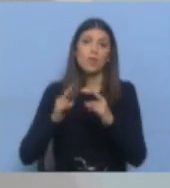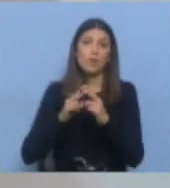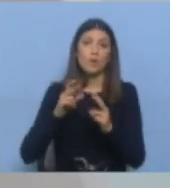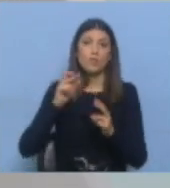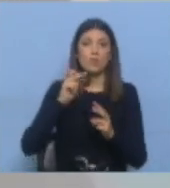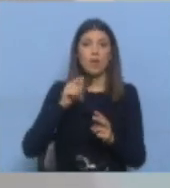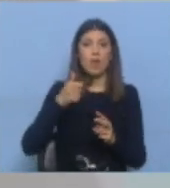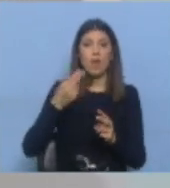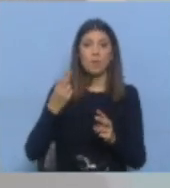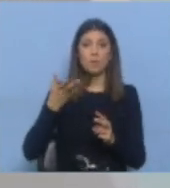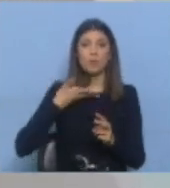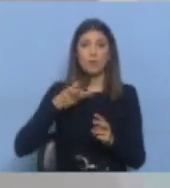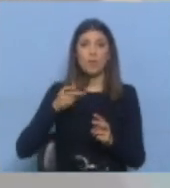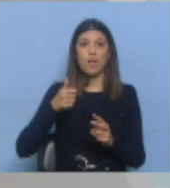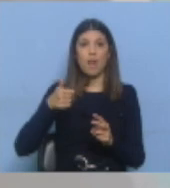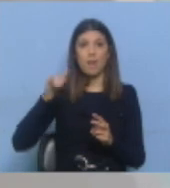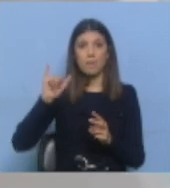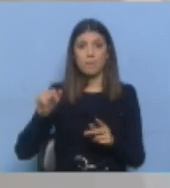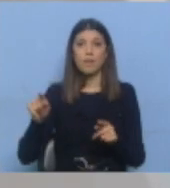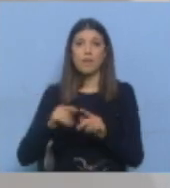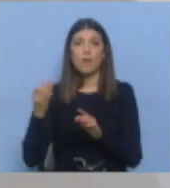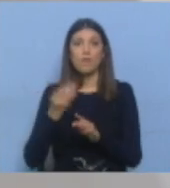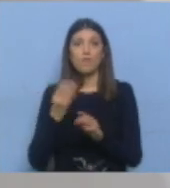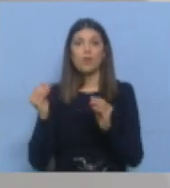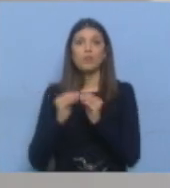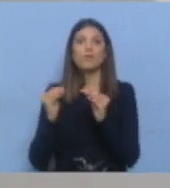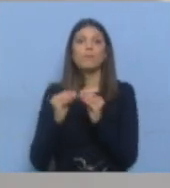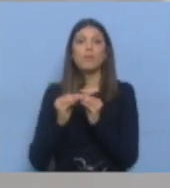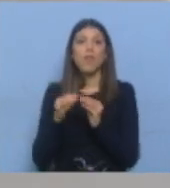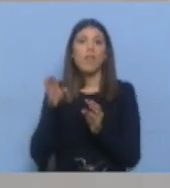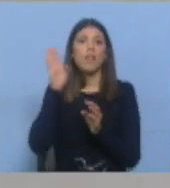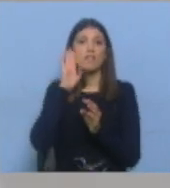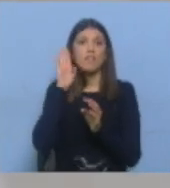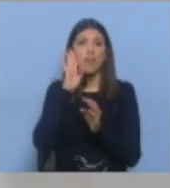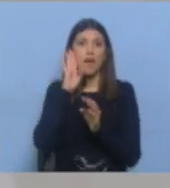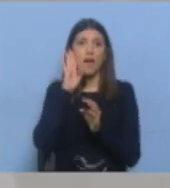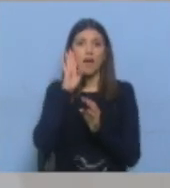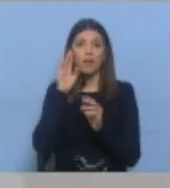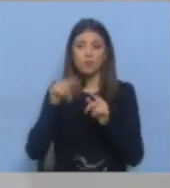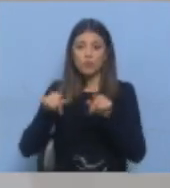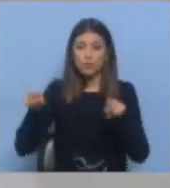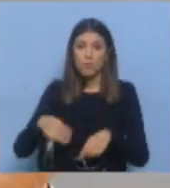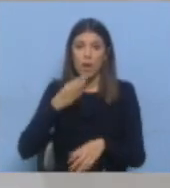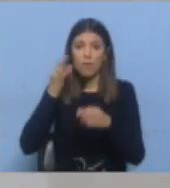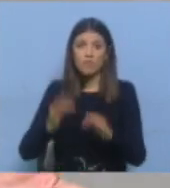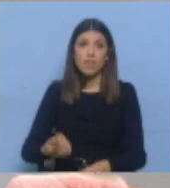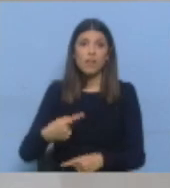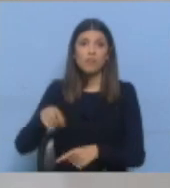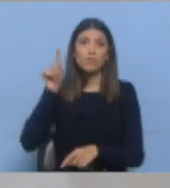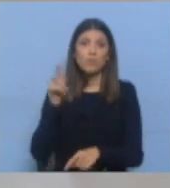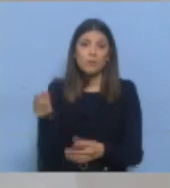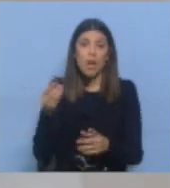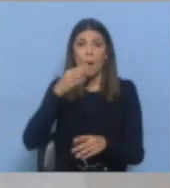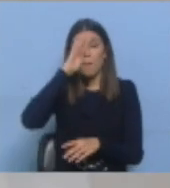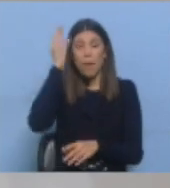Papa e o que lá se passou, foi tudo combinado durante a tarde no espaço não oficial. Sim. Mas ele é assim,